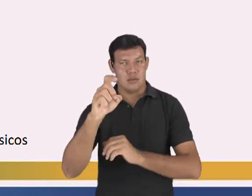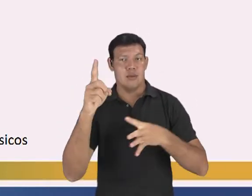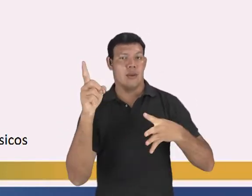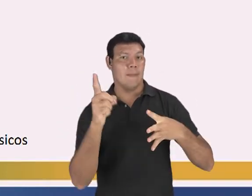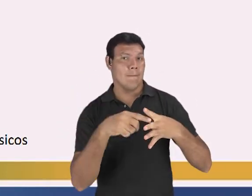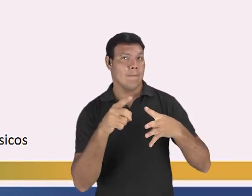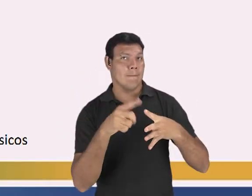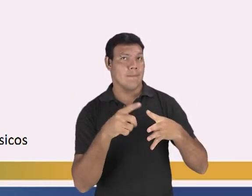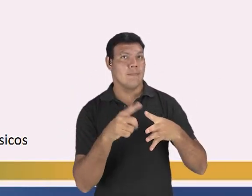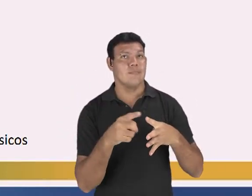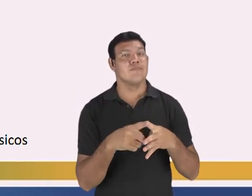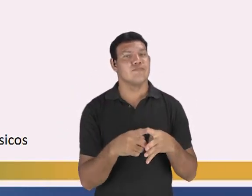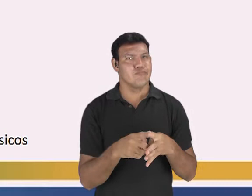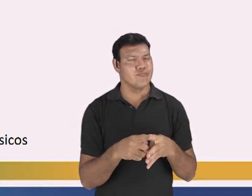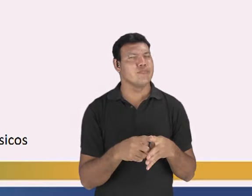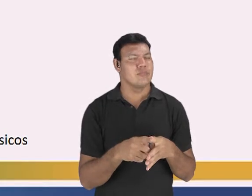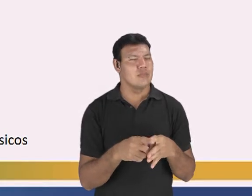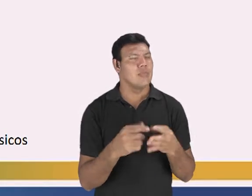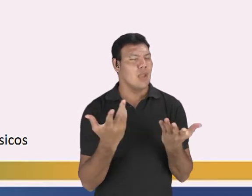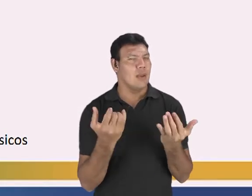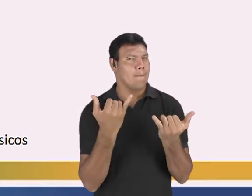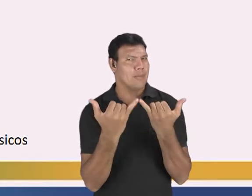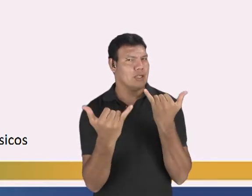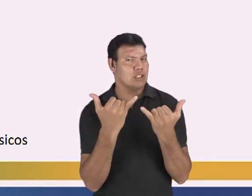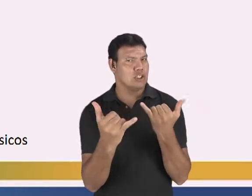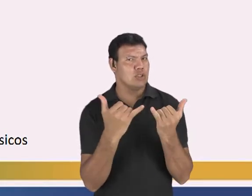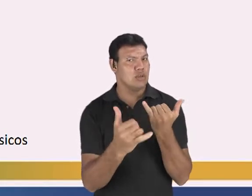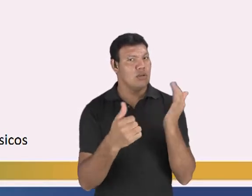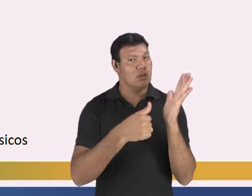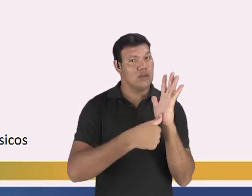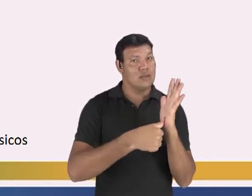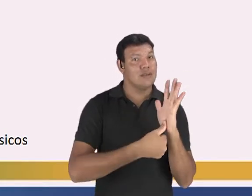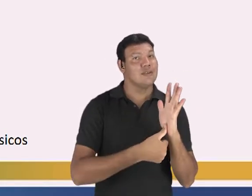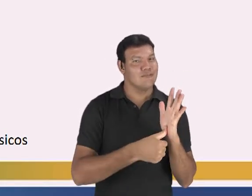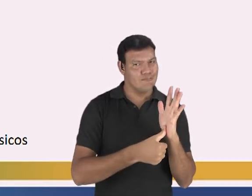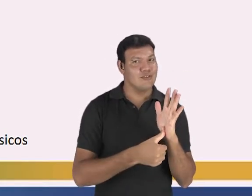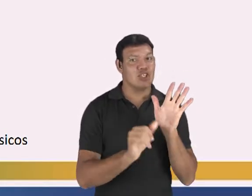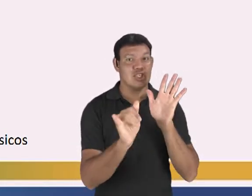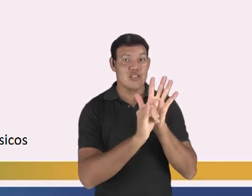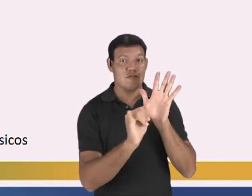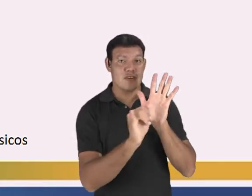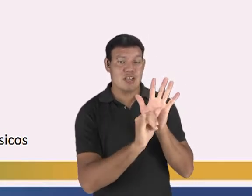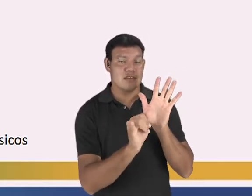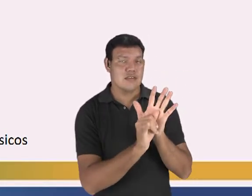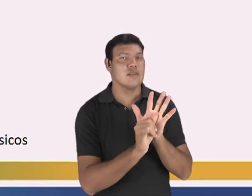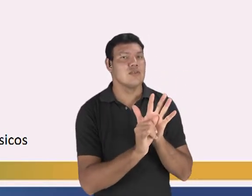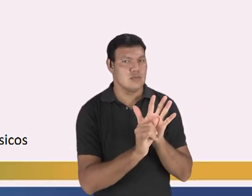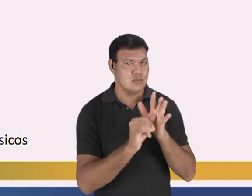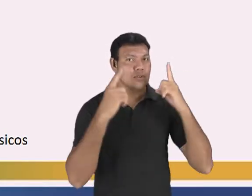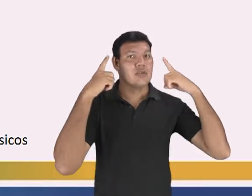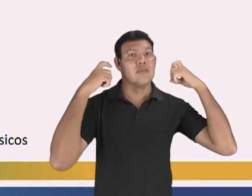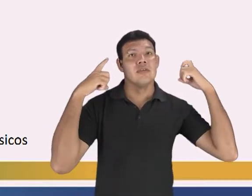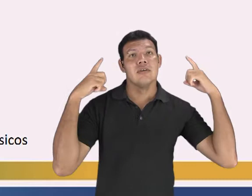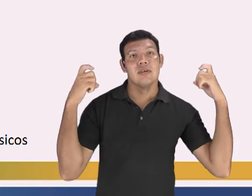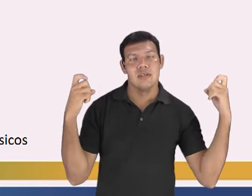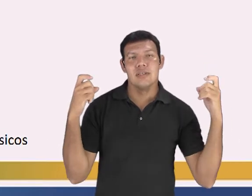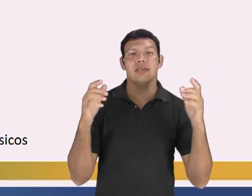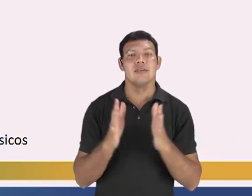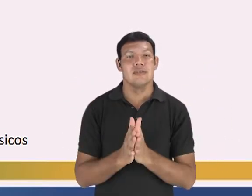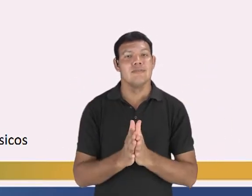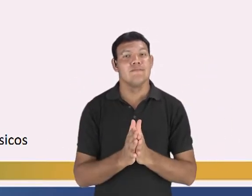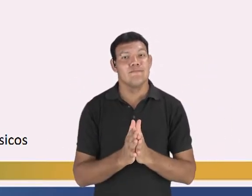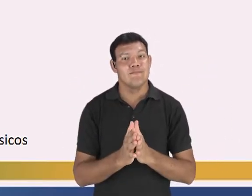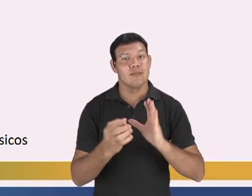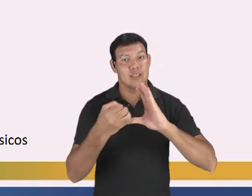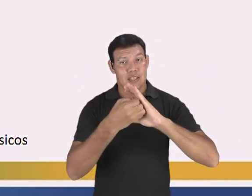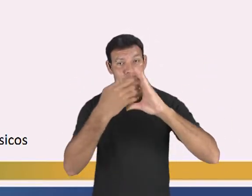é a digital do som, outros dizem que é a cor do som. Gente, o timbre é a propriedade que